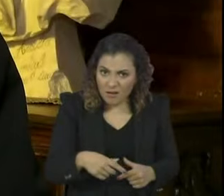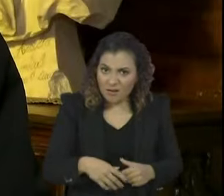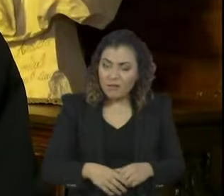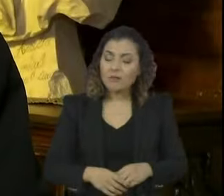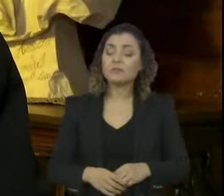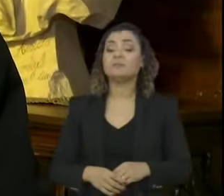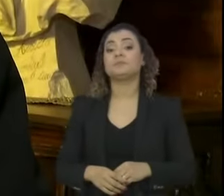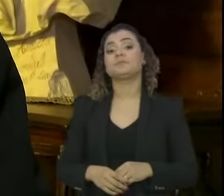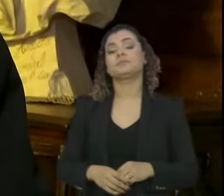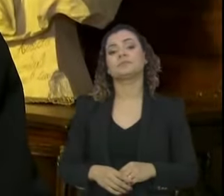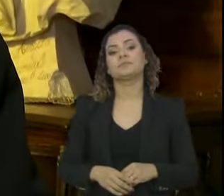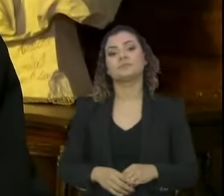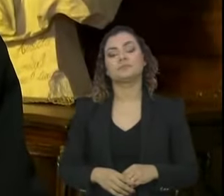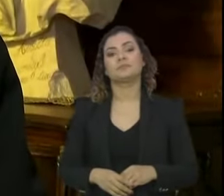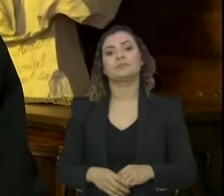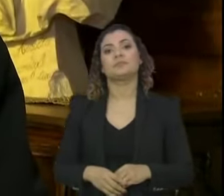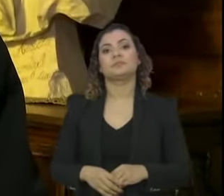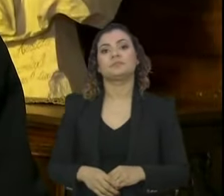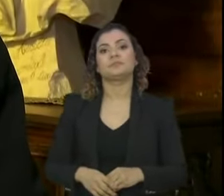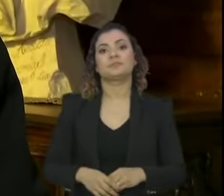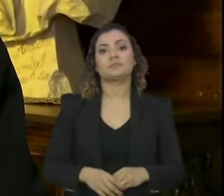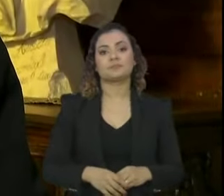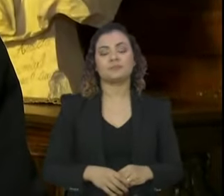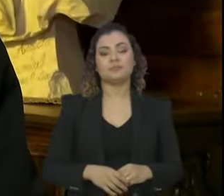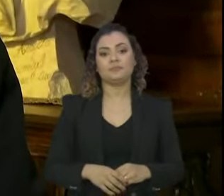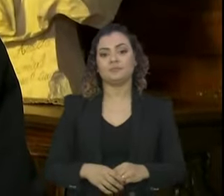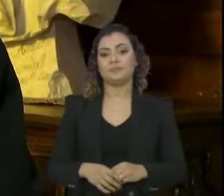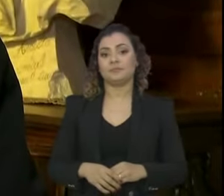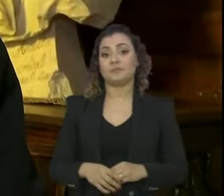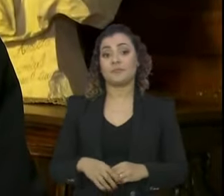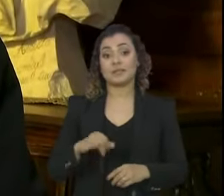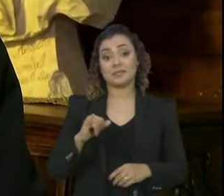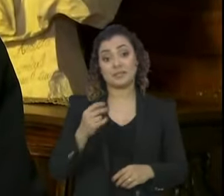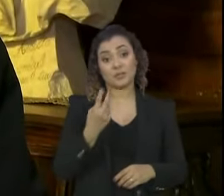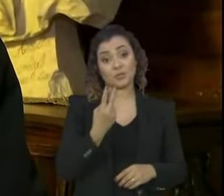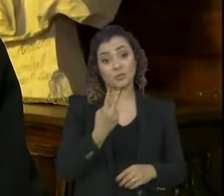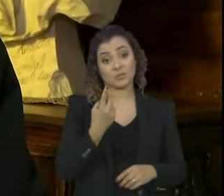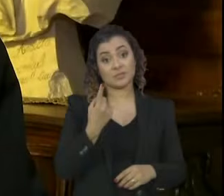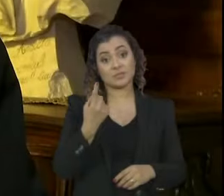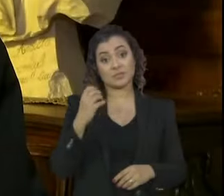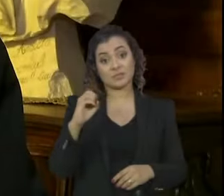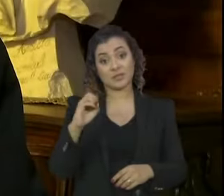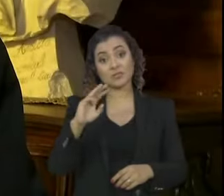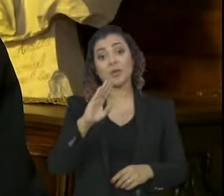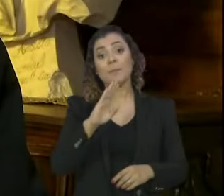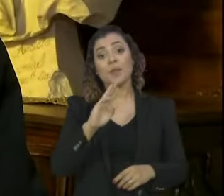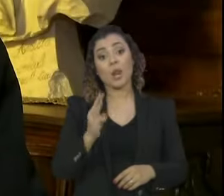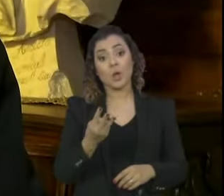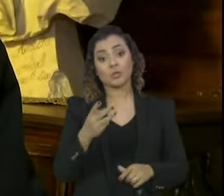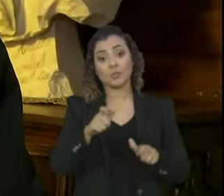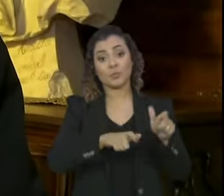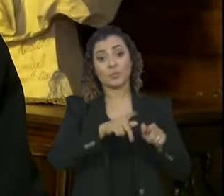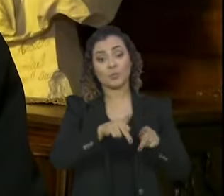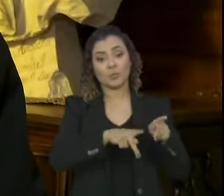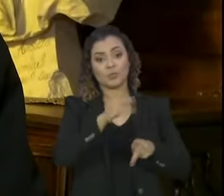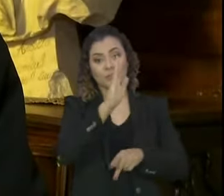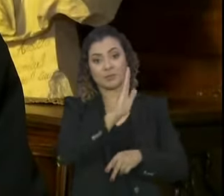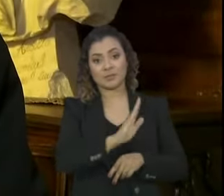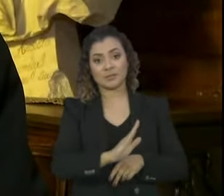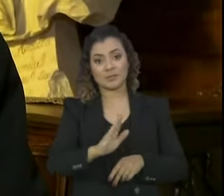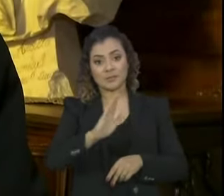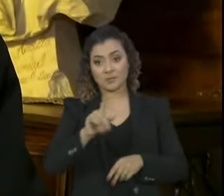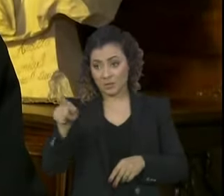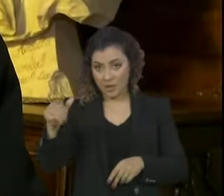eu acho que estou galeria se os 210 milhões de brasileiros se estivessem